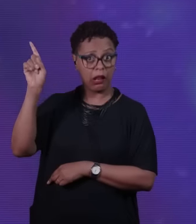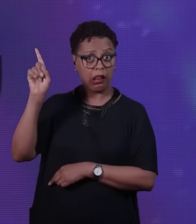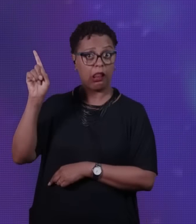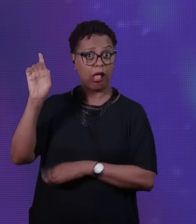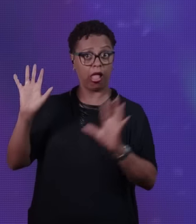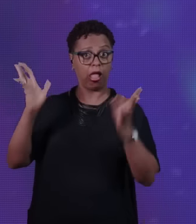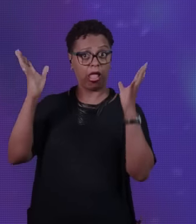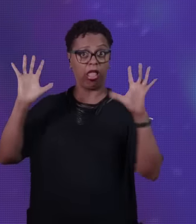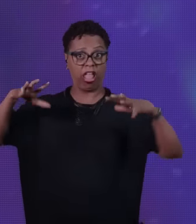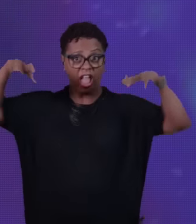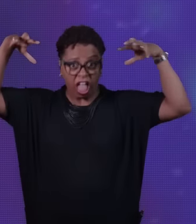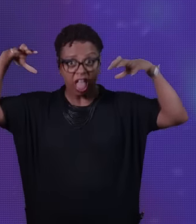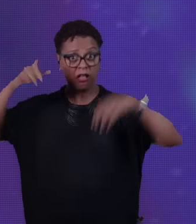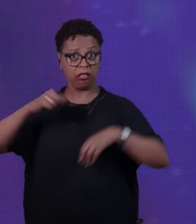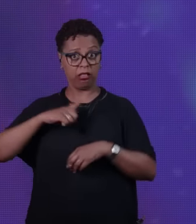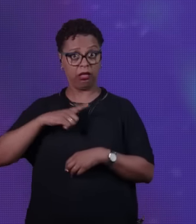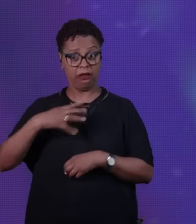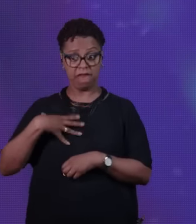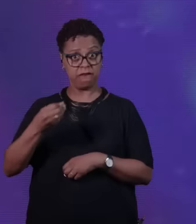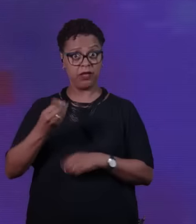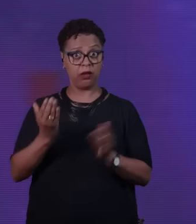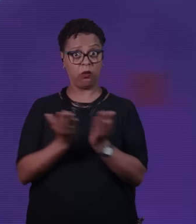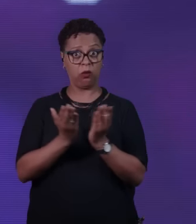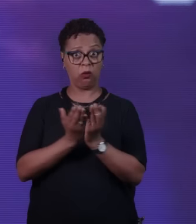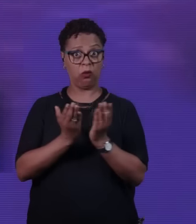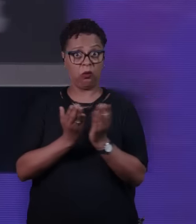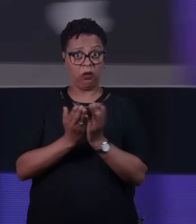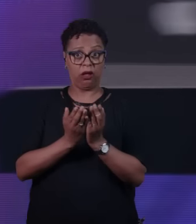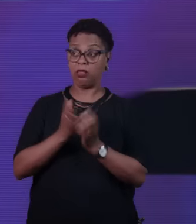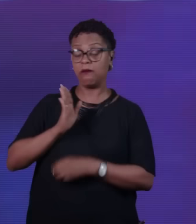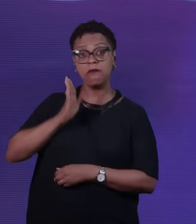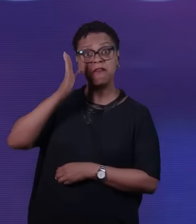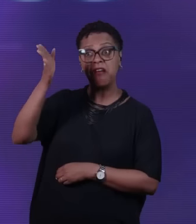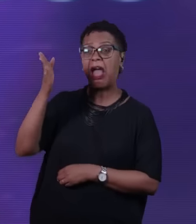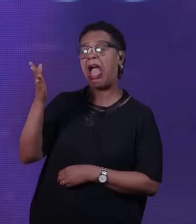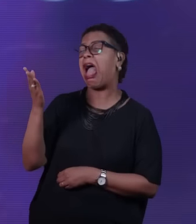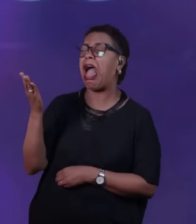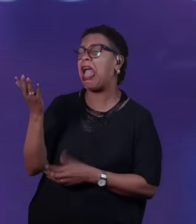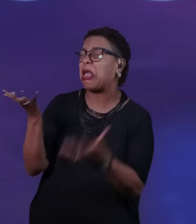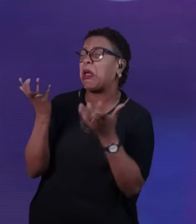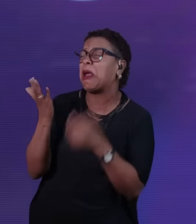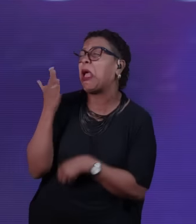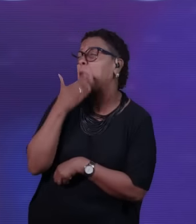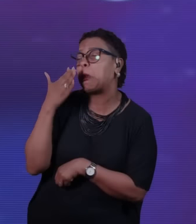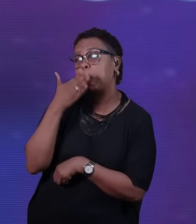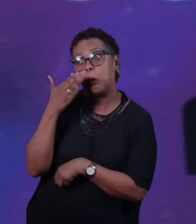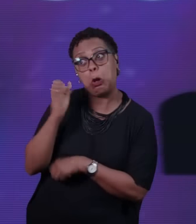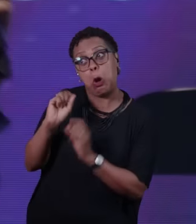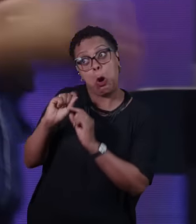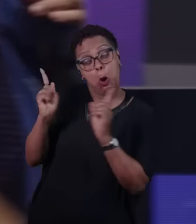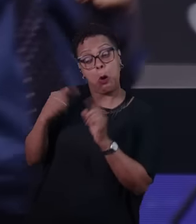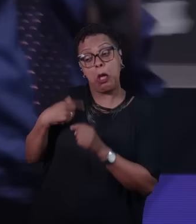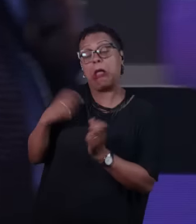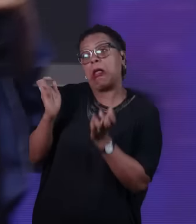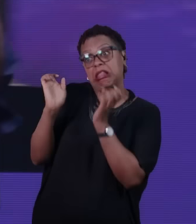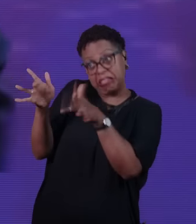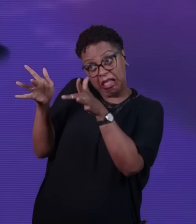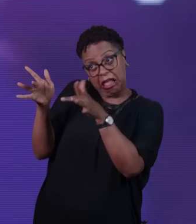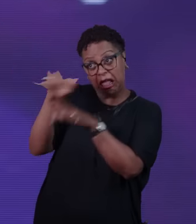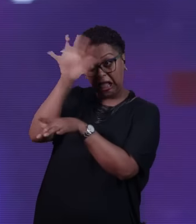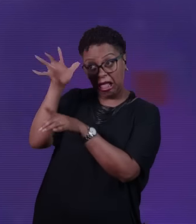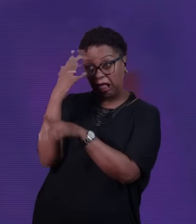E todo filho de crente vai falar: trick or treat, me dá um docinho, senão jogo um spell em você, jogo um